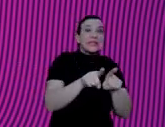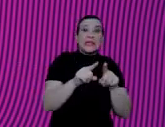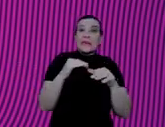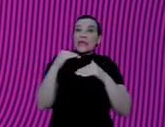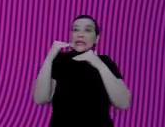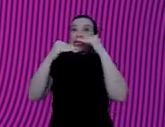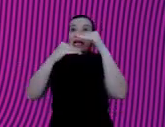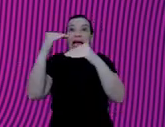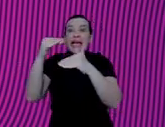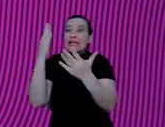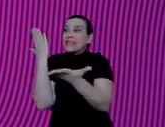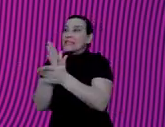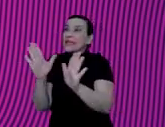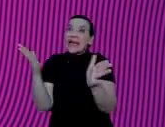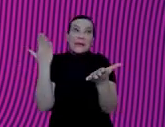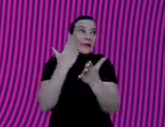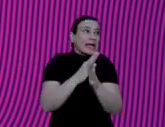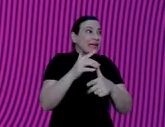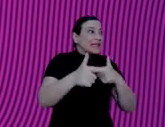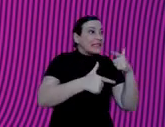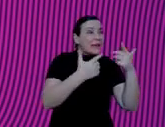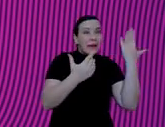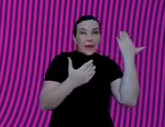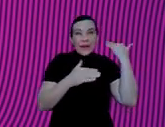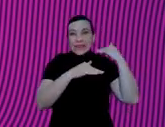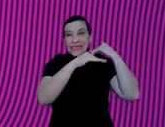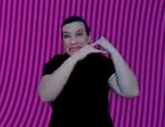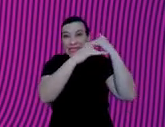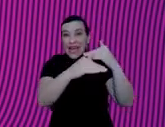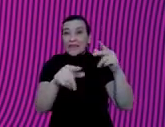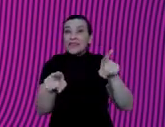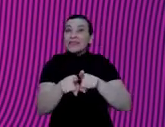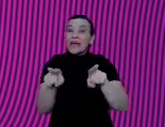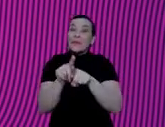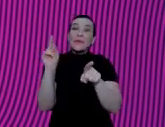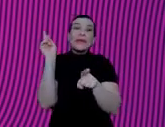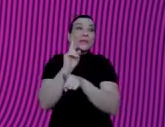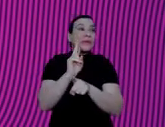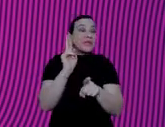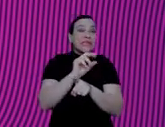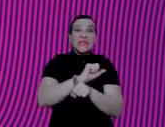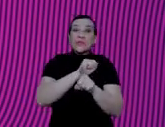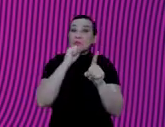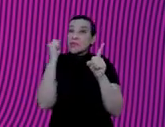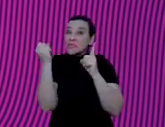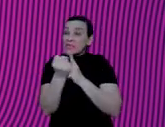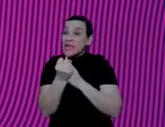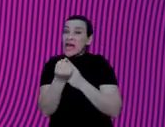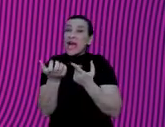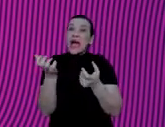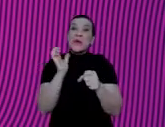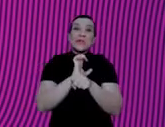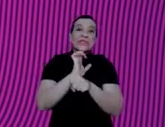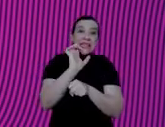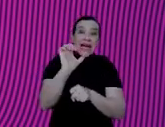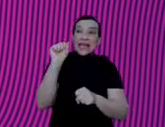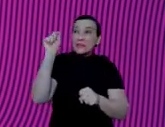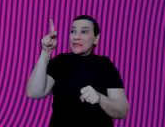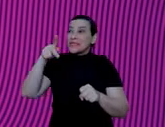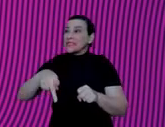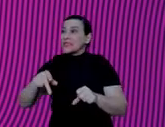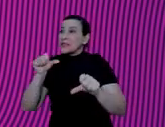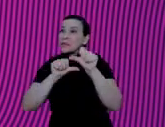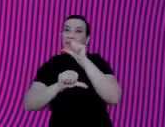estável, o fim da proteção social do Estado, as aposentadorias, né, a mudança da forma como as pessoas